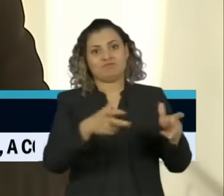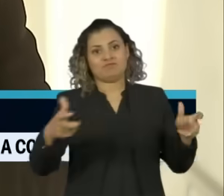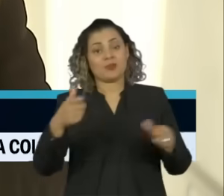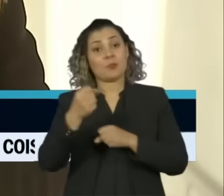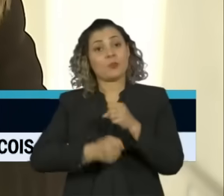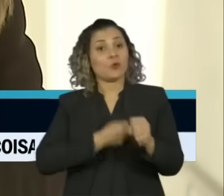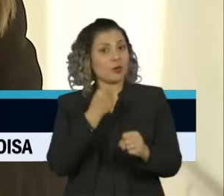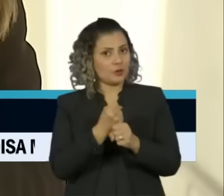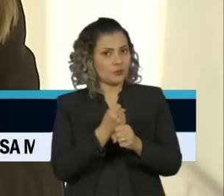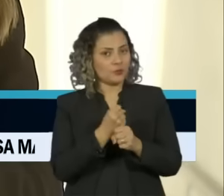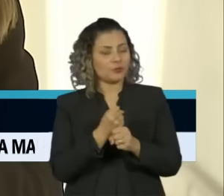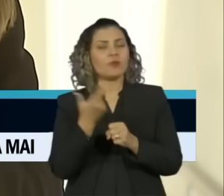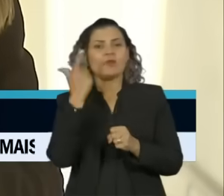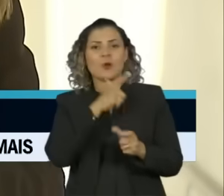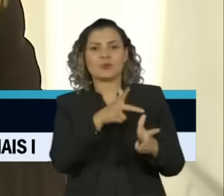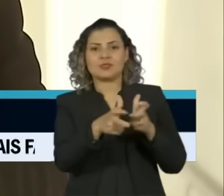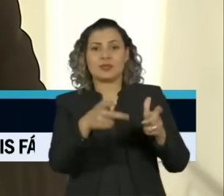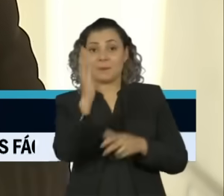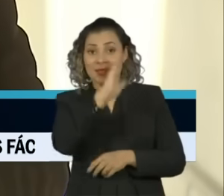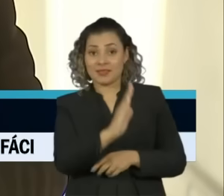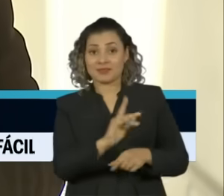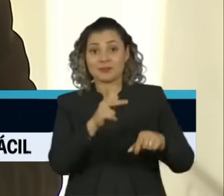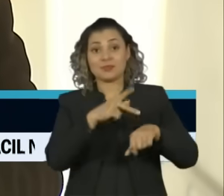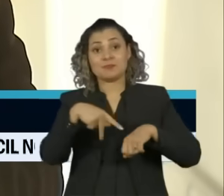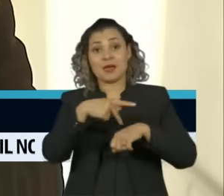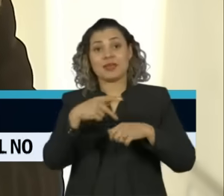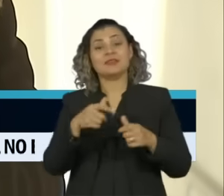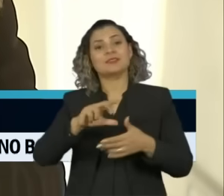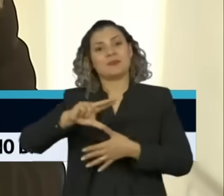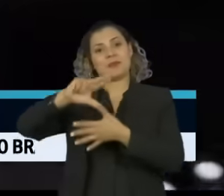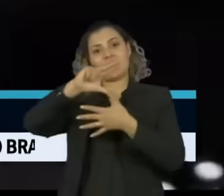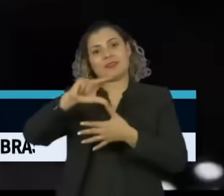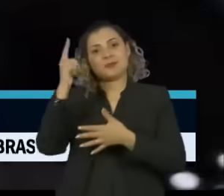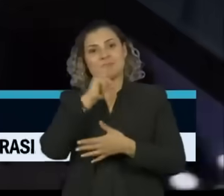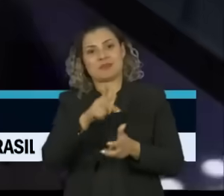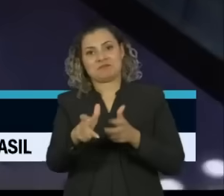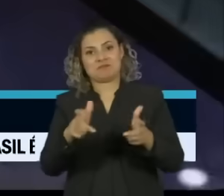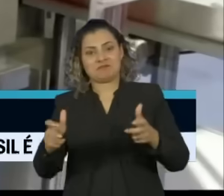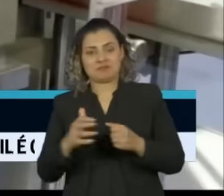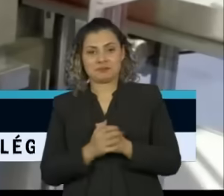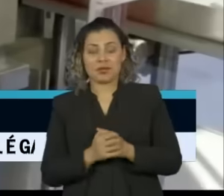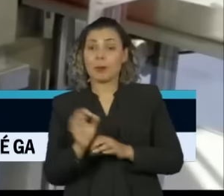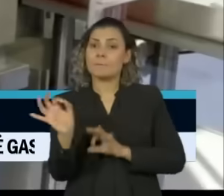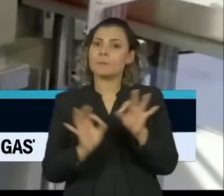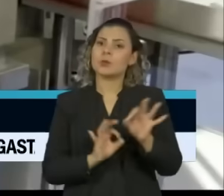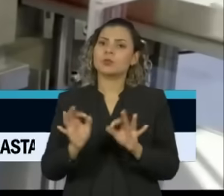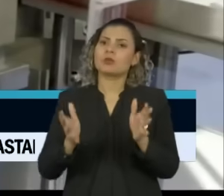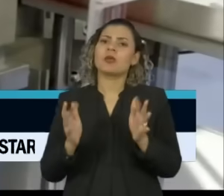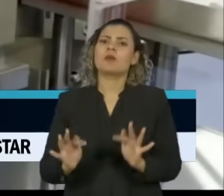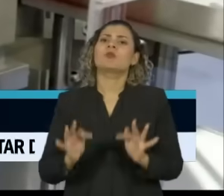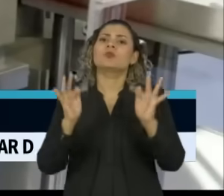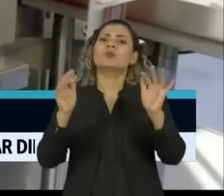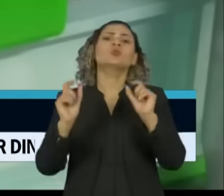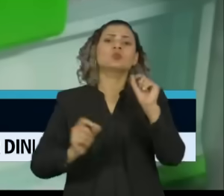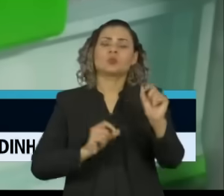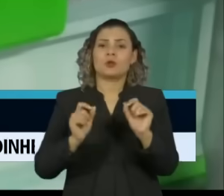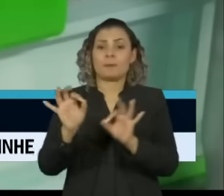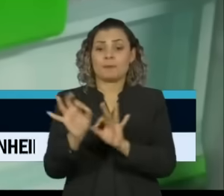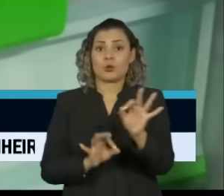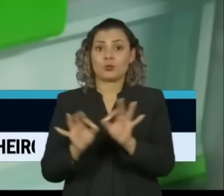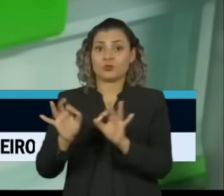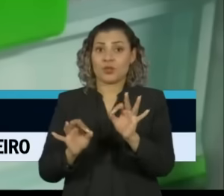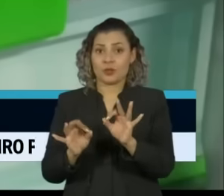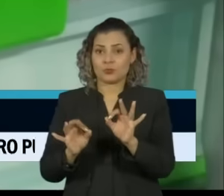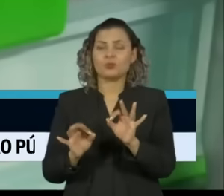por ano, que vão atender todo o Brasil e países da América Latina. O plano visa a futura produção local. Em